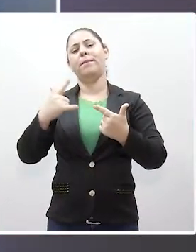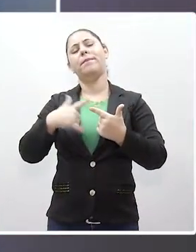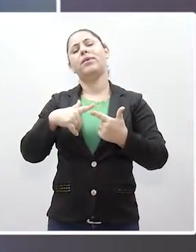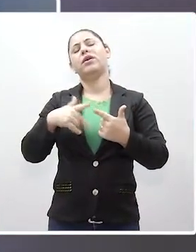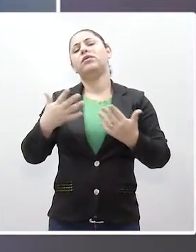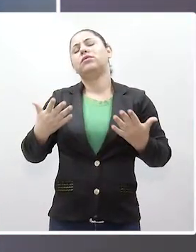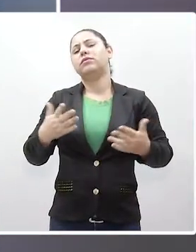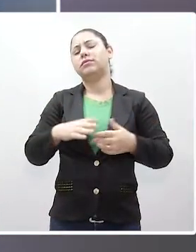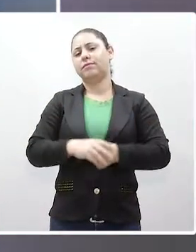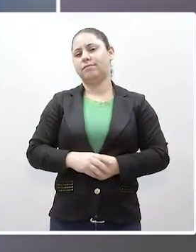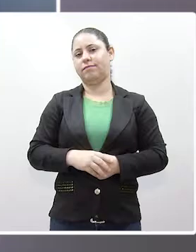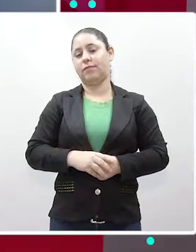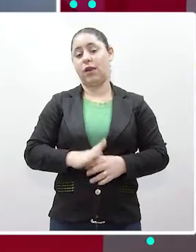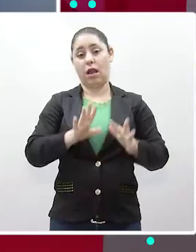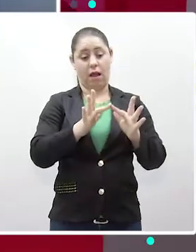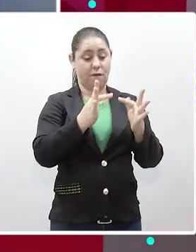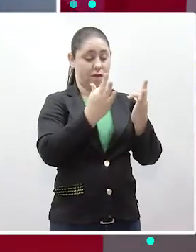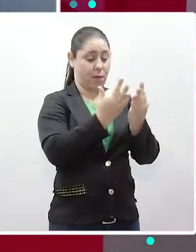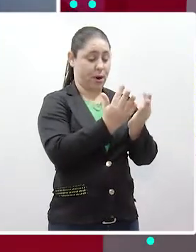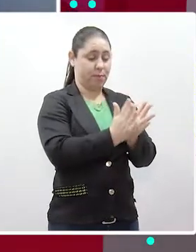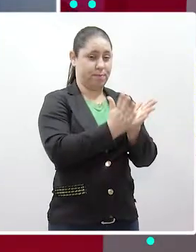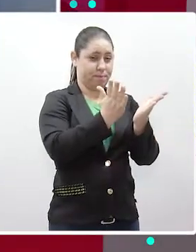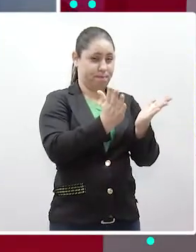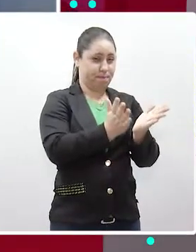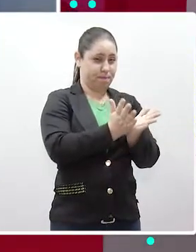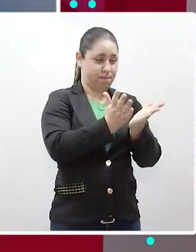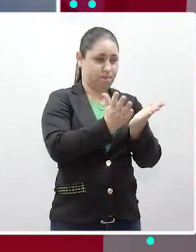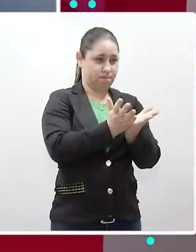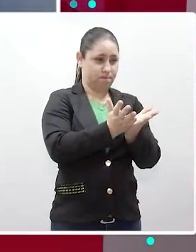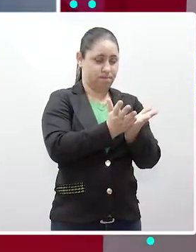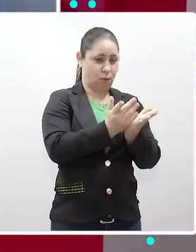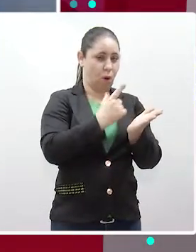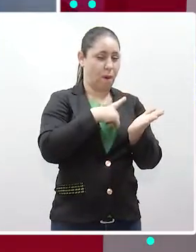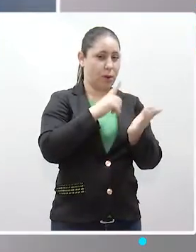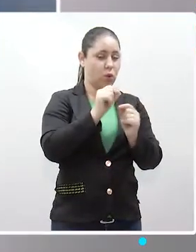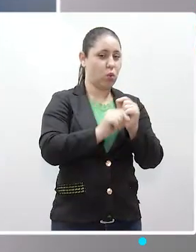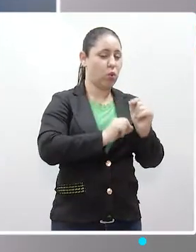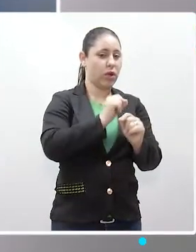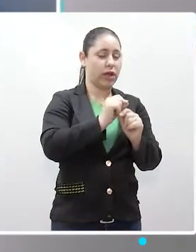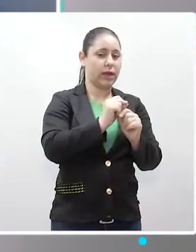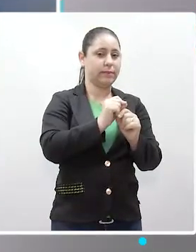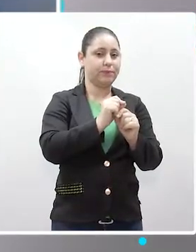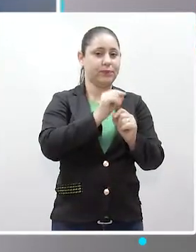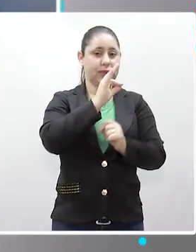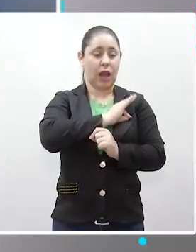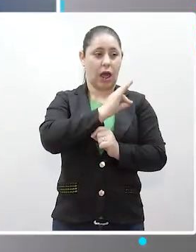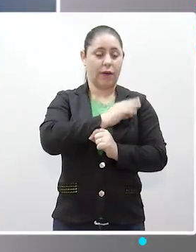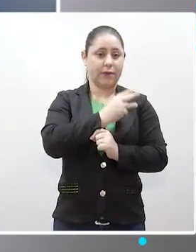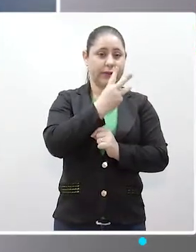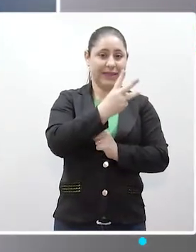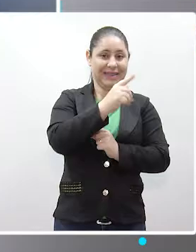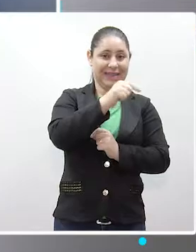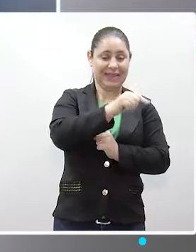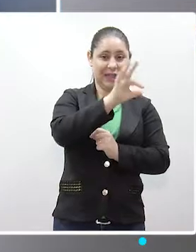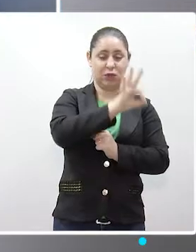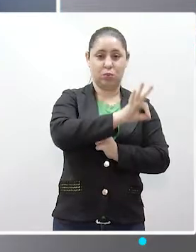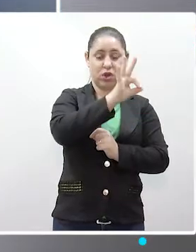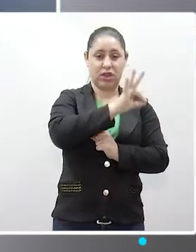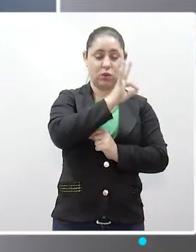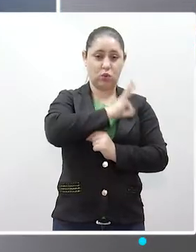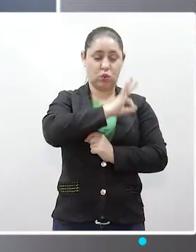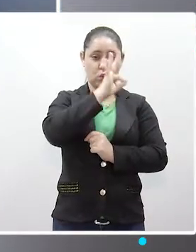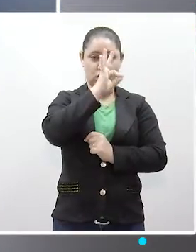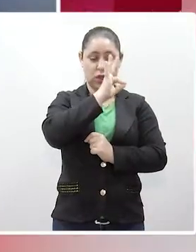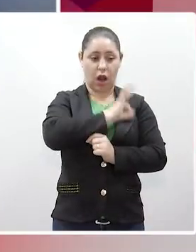quê? Porque as famílias mais pobres, por exemplo, elas comprometem o orçamento familiar, 37% do seu